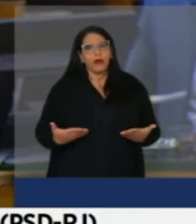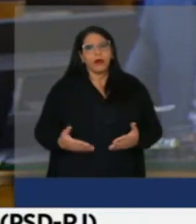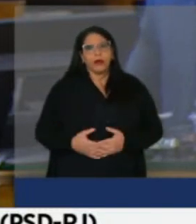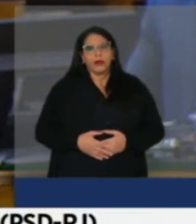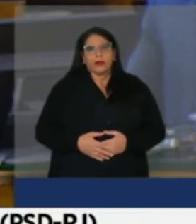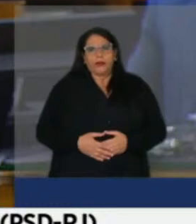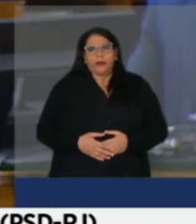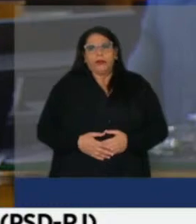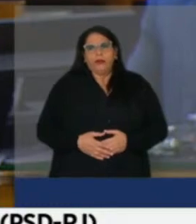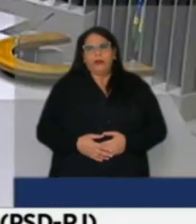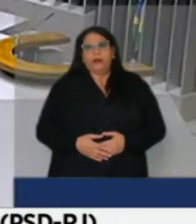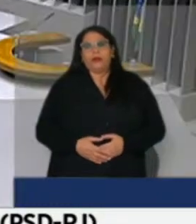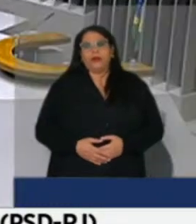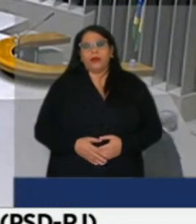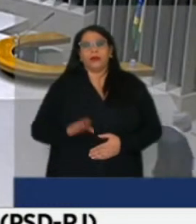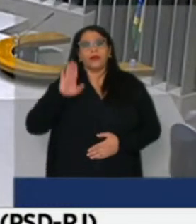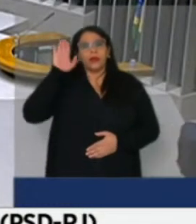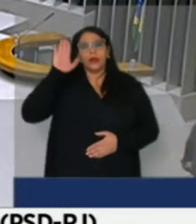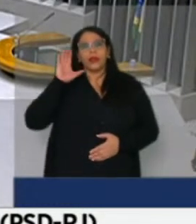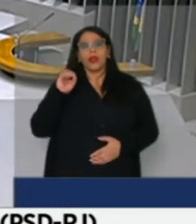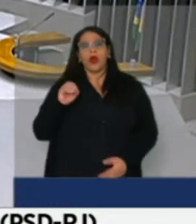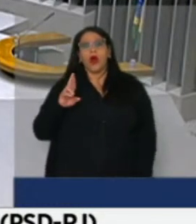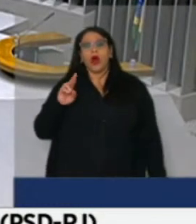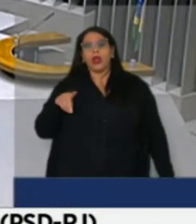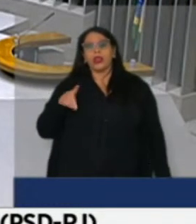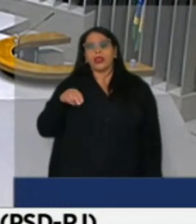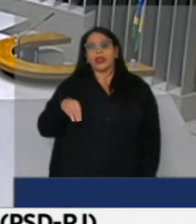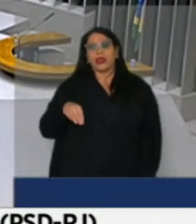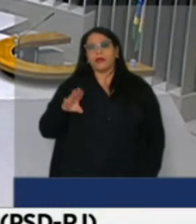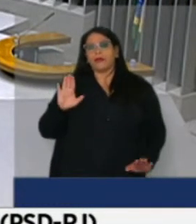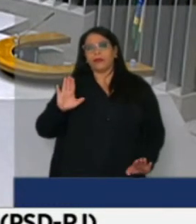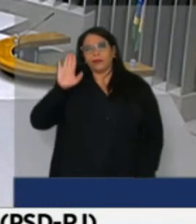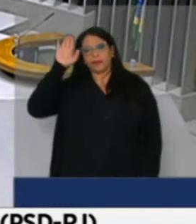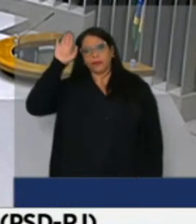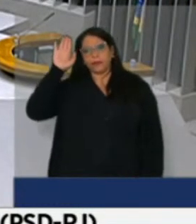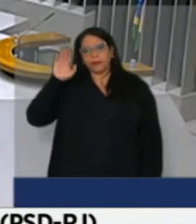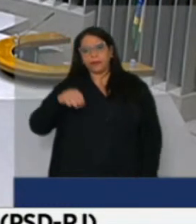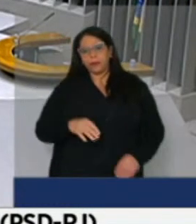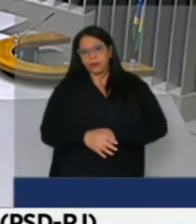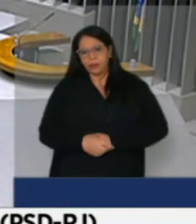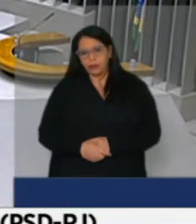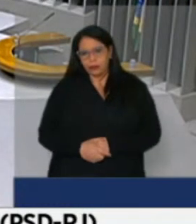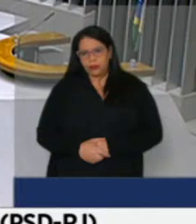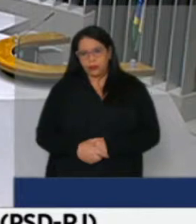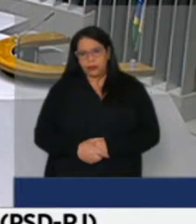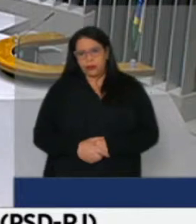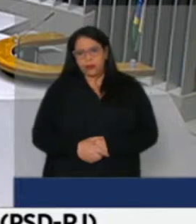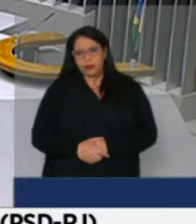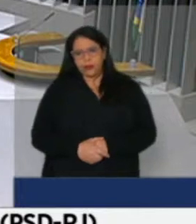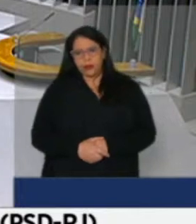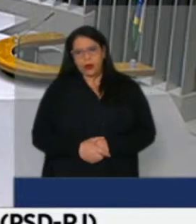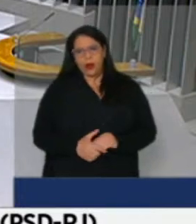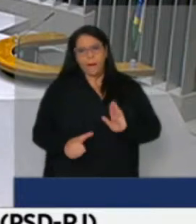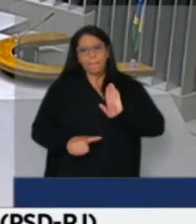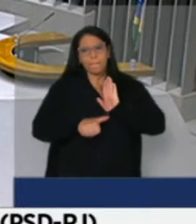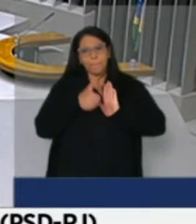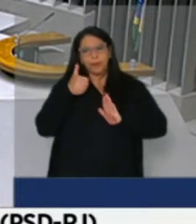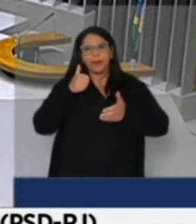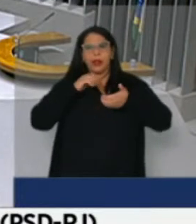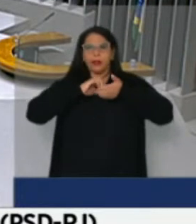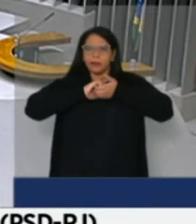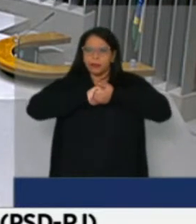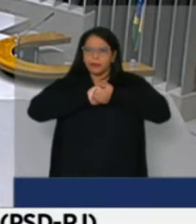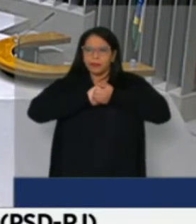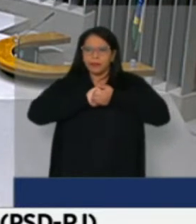ordem? Pela ordem. Presidente. Pela ordem, deputado Paulo. Primeiro, eu quero parabenizar Vossa